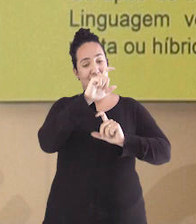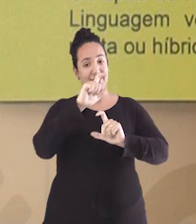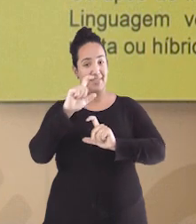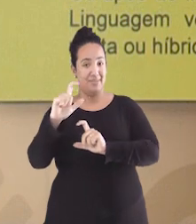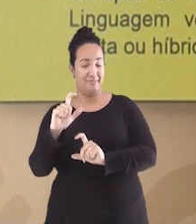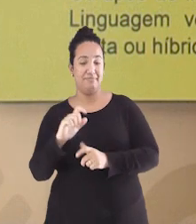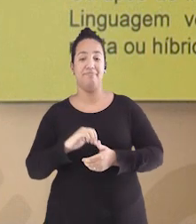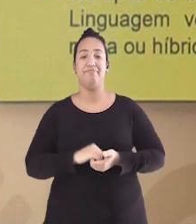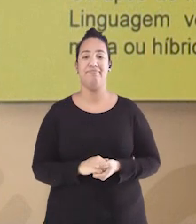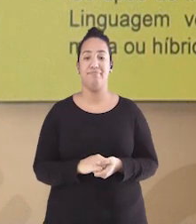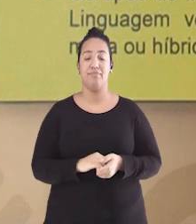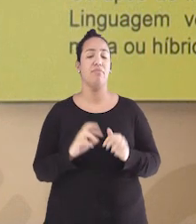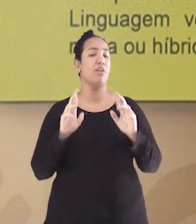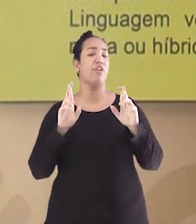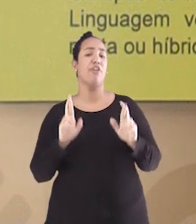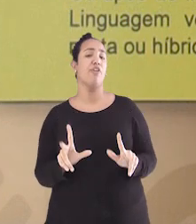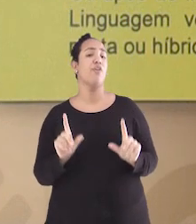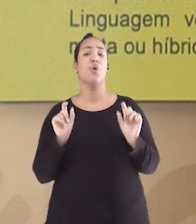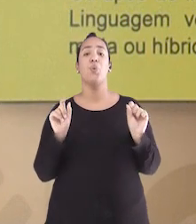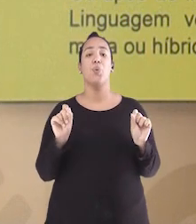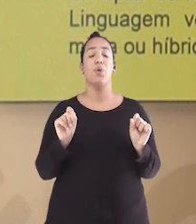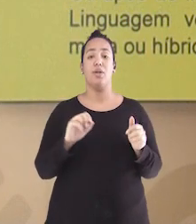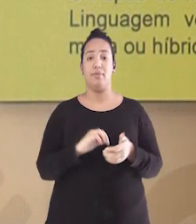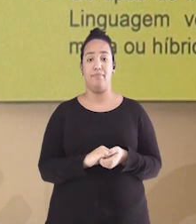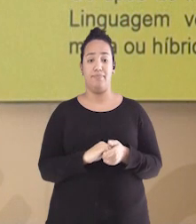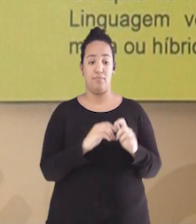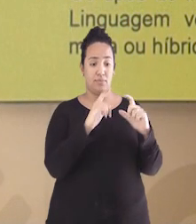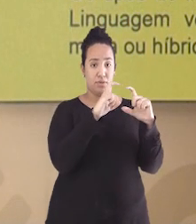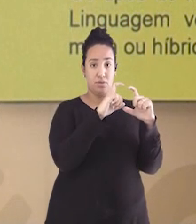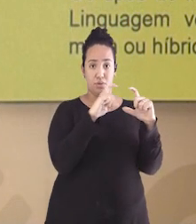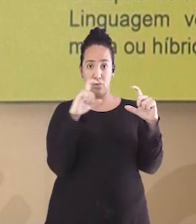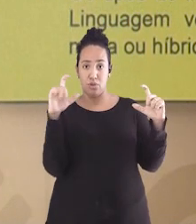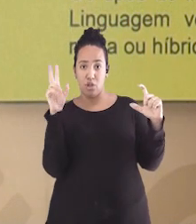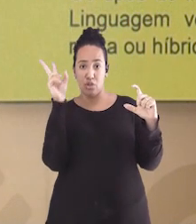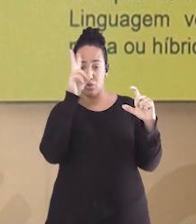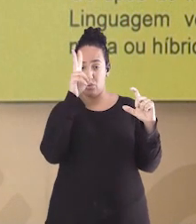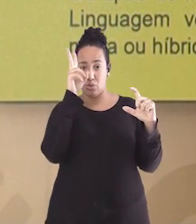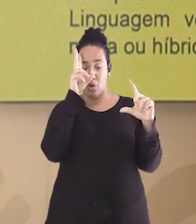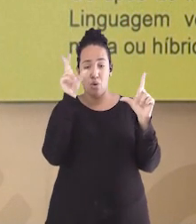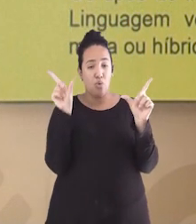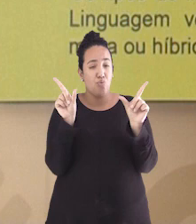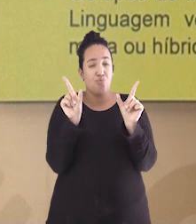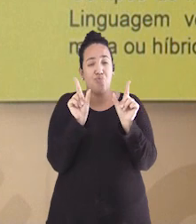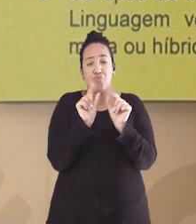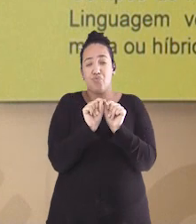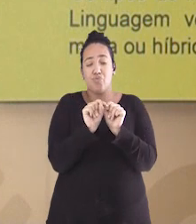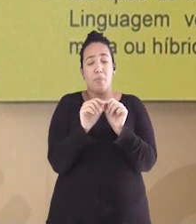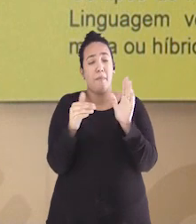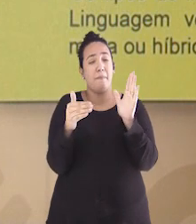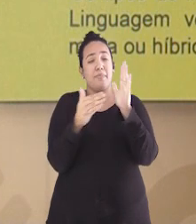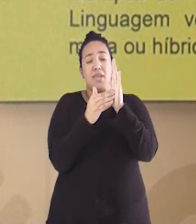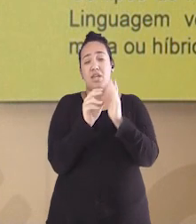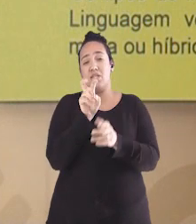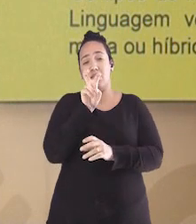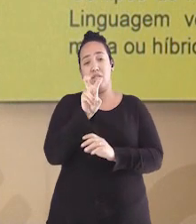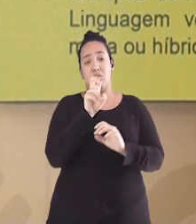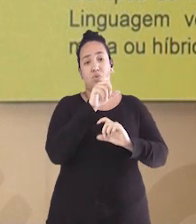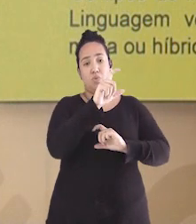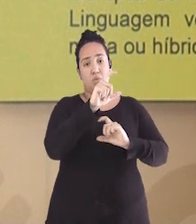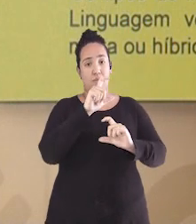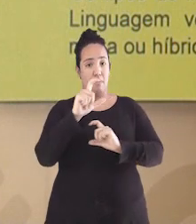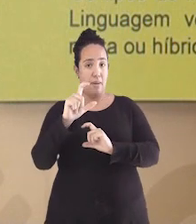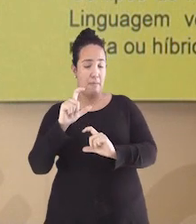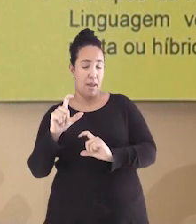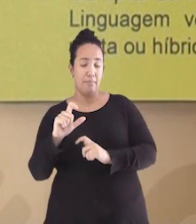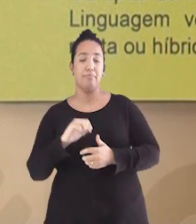em quadrinhos. A diferença é que a tirinha é uma história bem curta e no máximo com 5